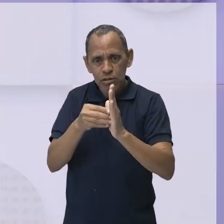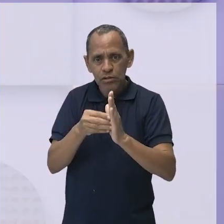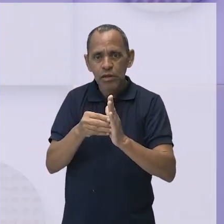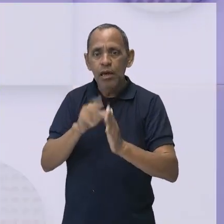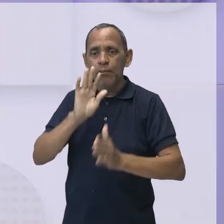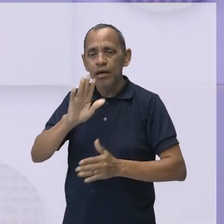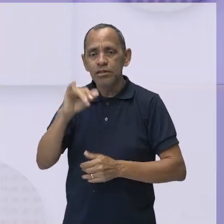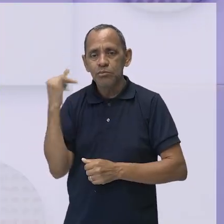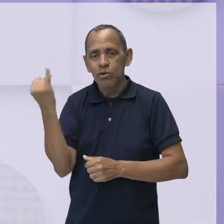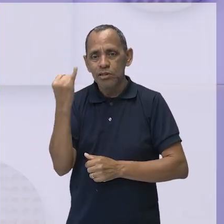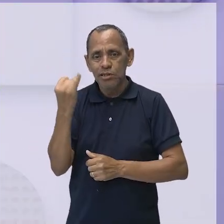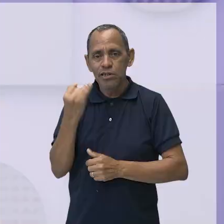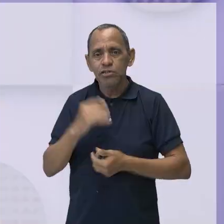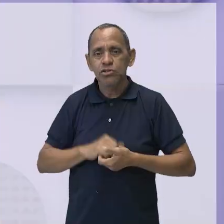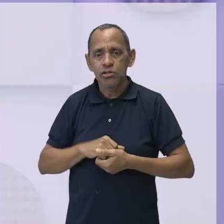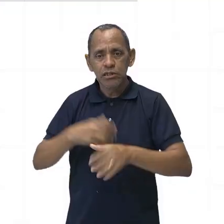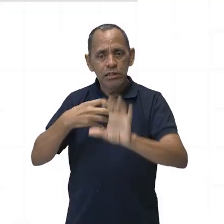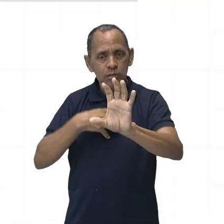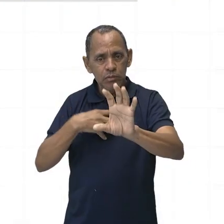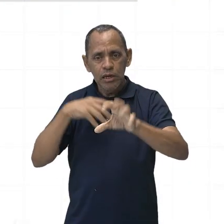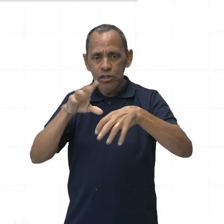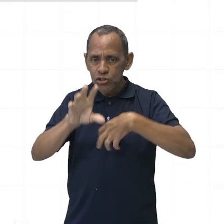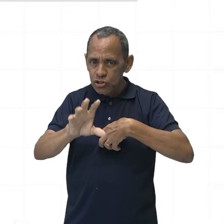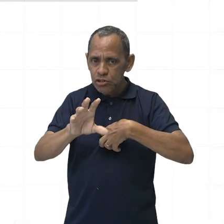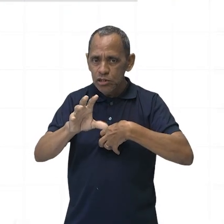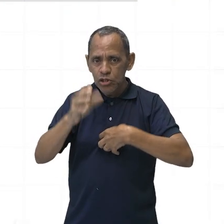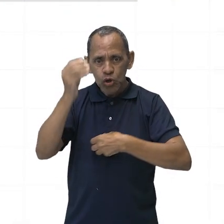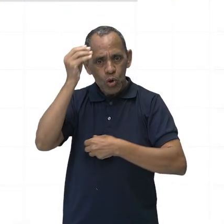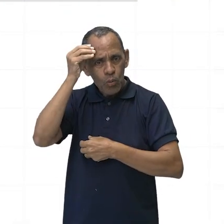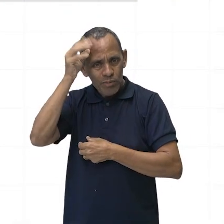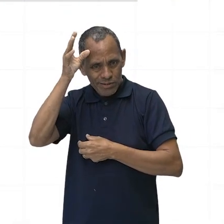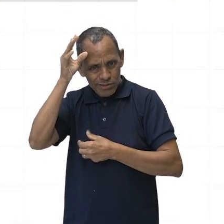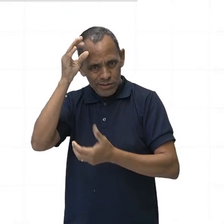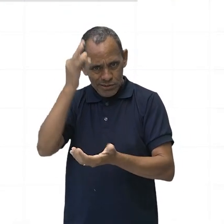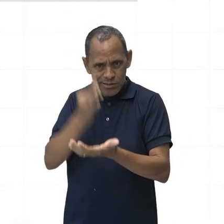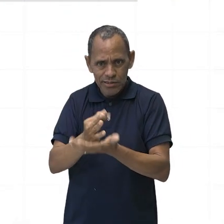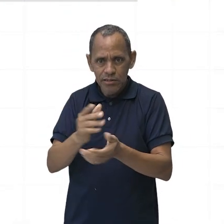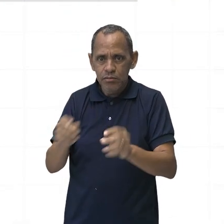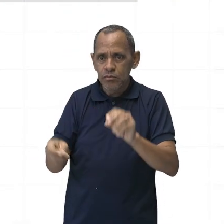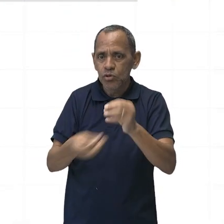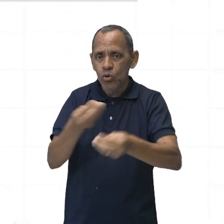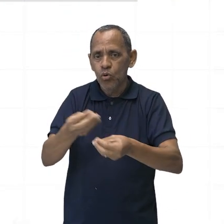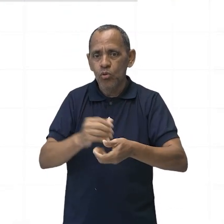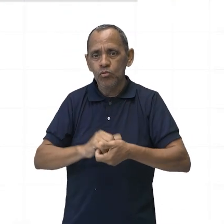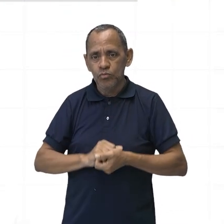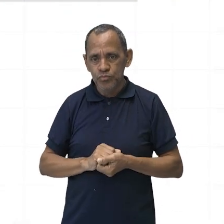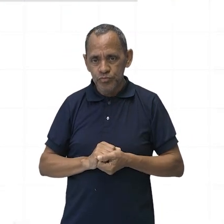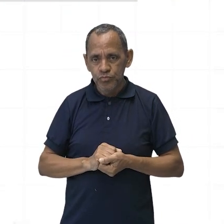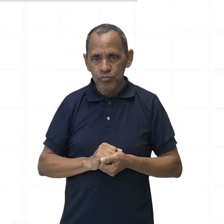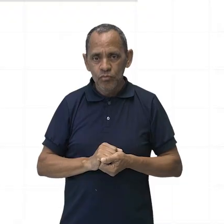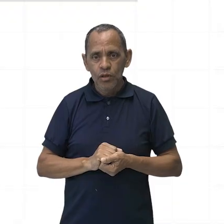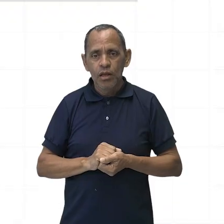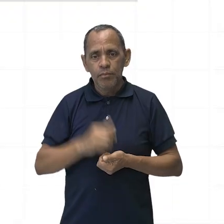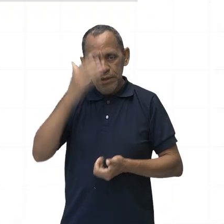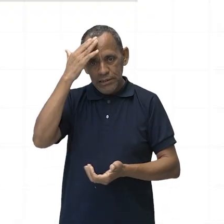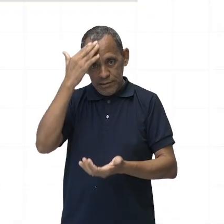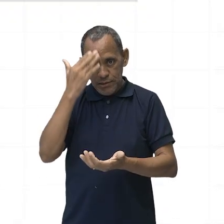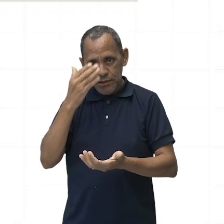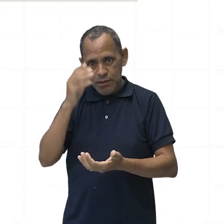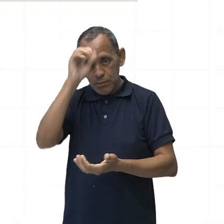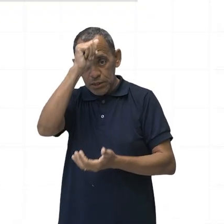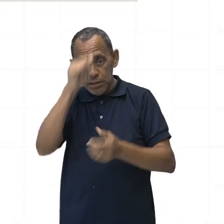questão da empatia e da compreensão. Quando aprendemos sobre diferentes tradições